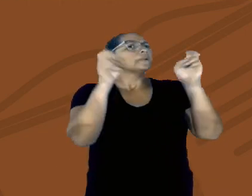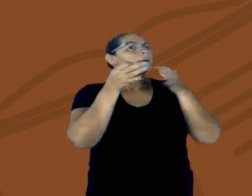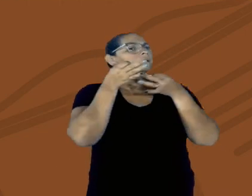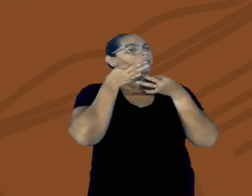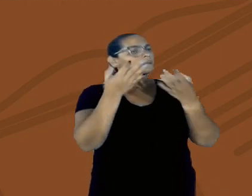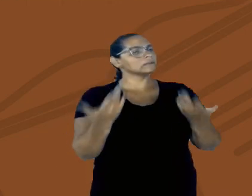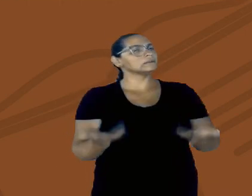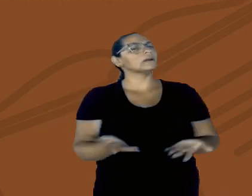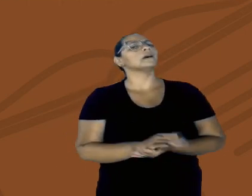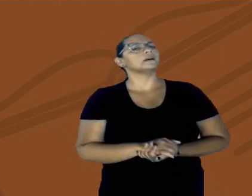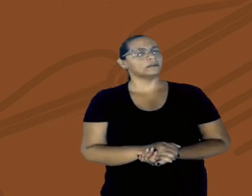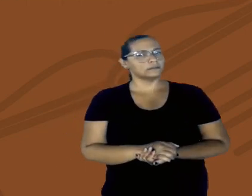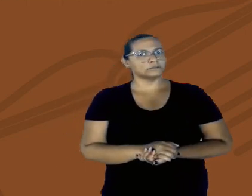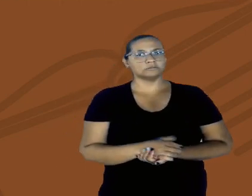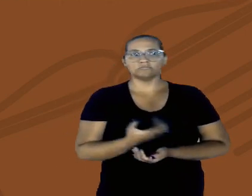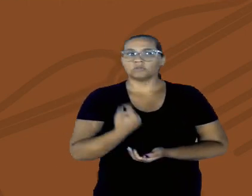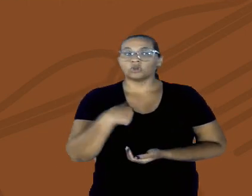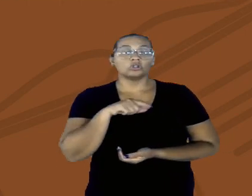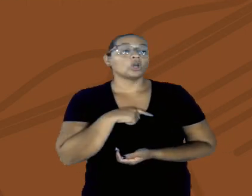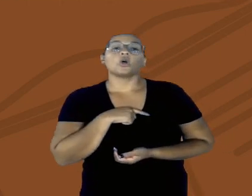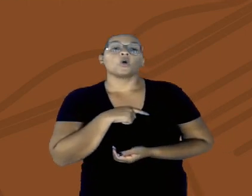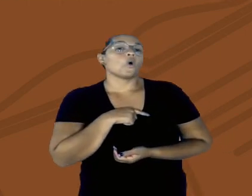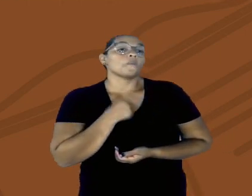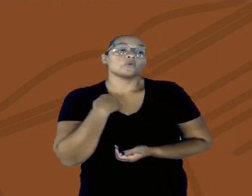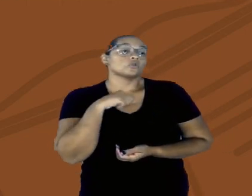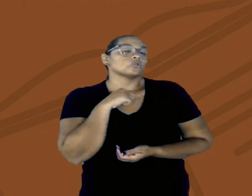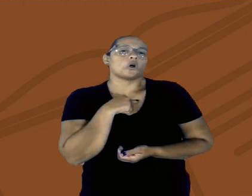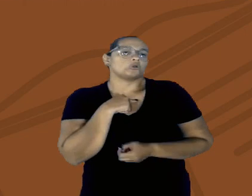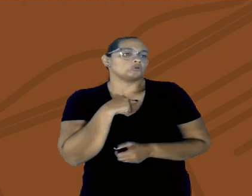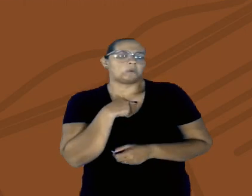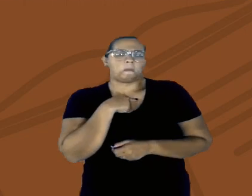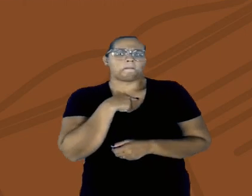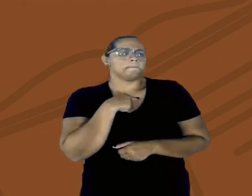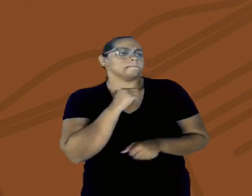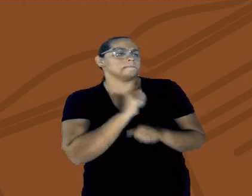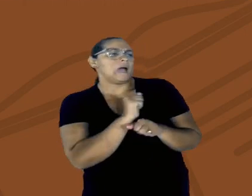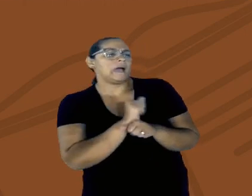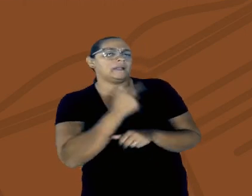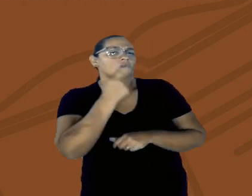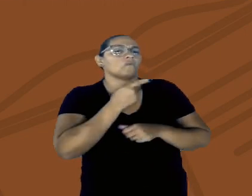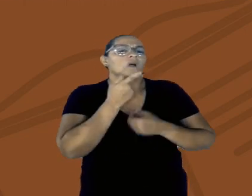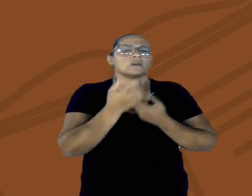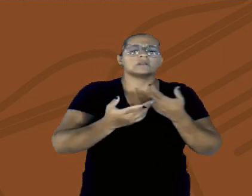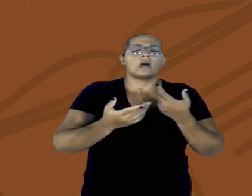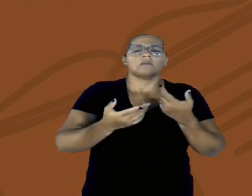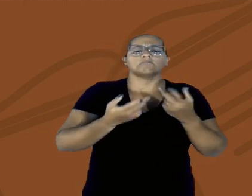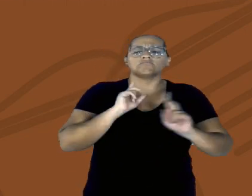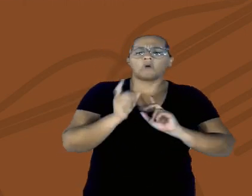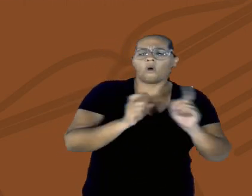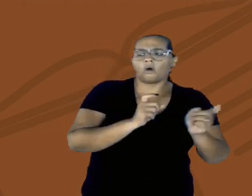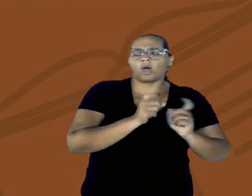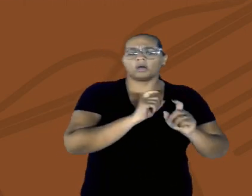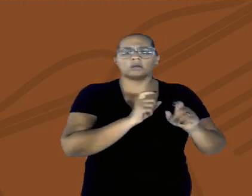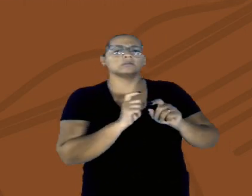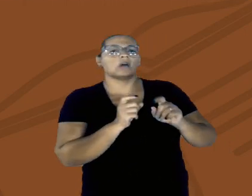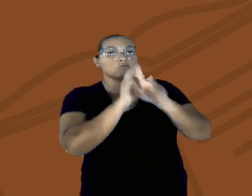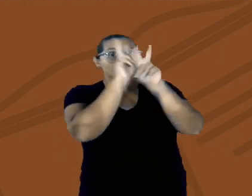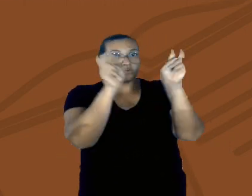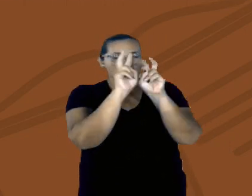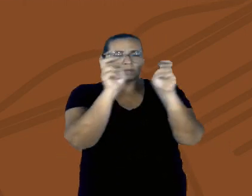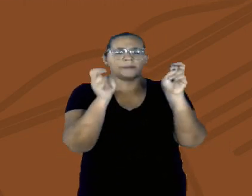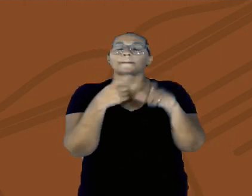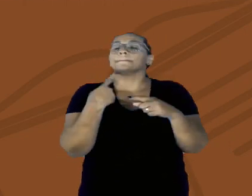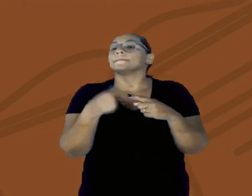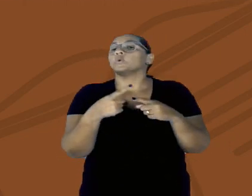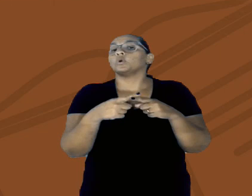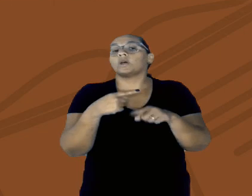interessante, não tem como a gente não falar, não tem como a gente não trazer, porque a partir da idade e do tempo certo a gente